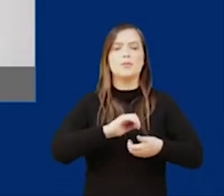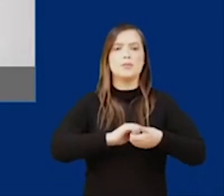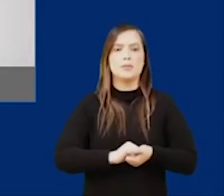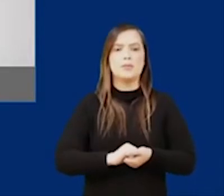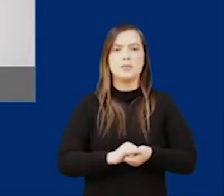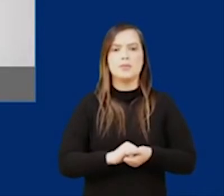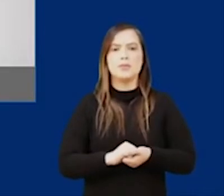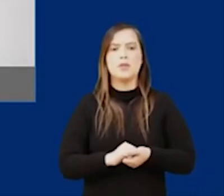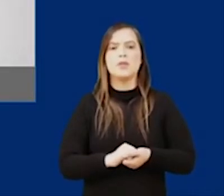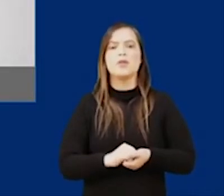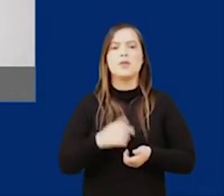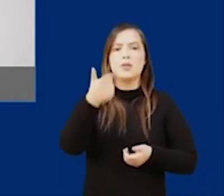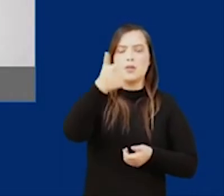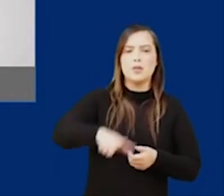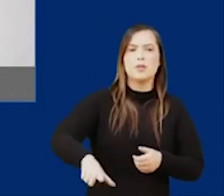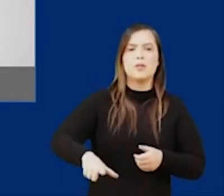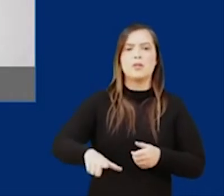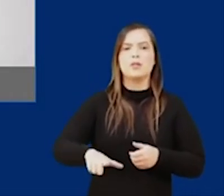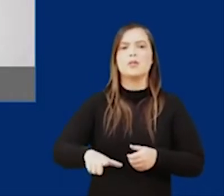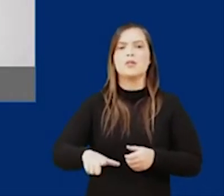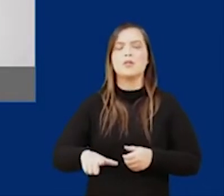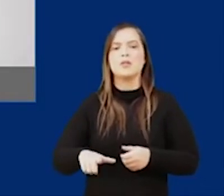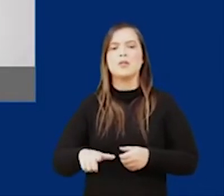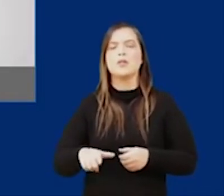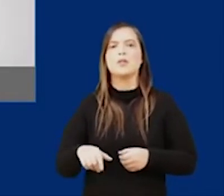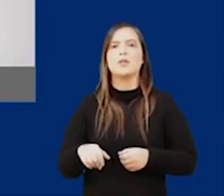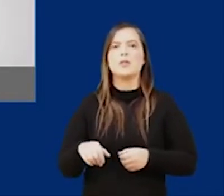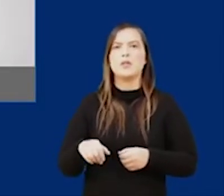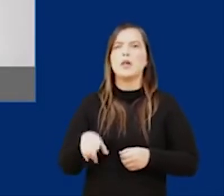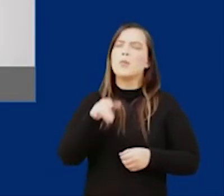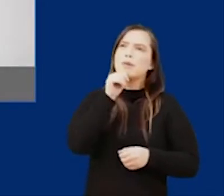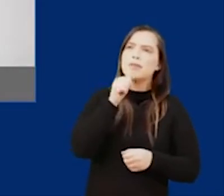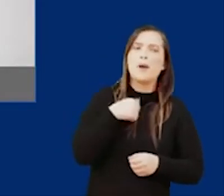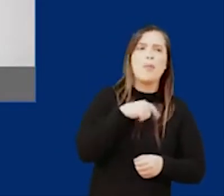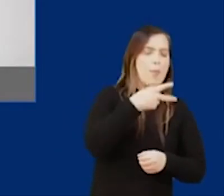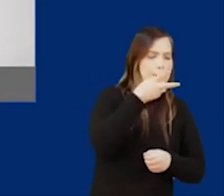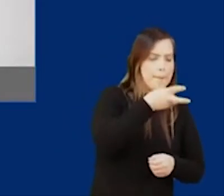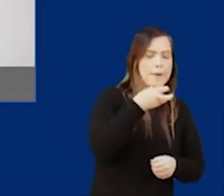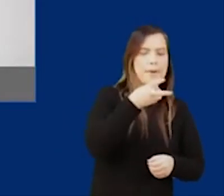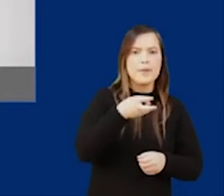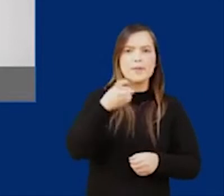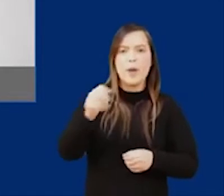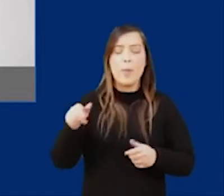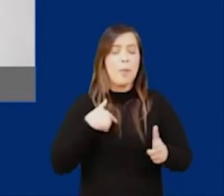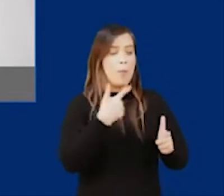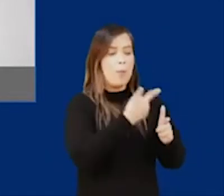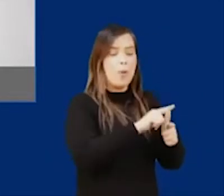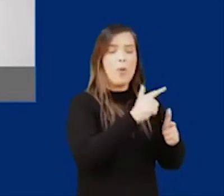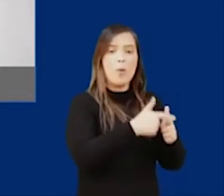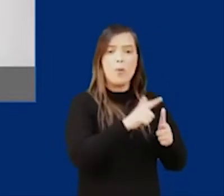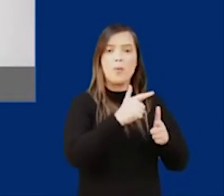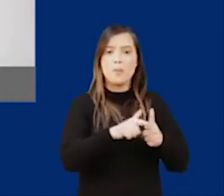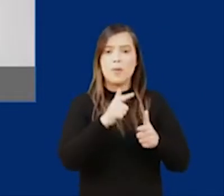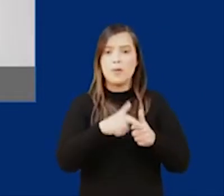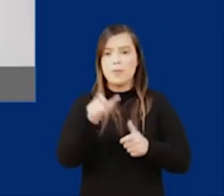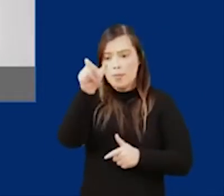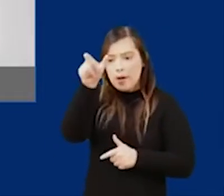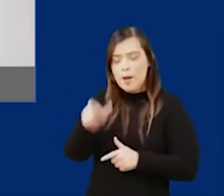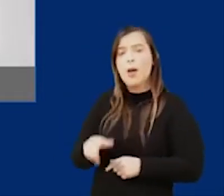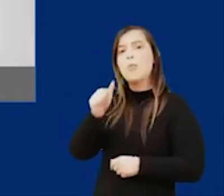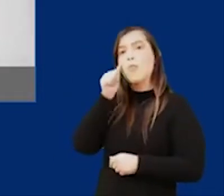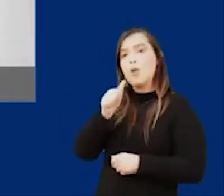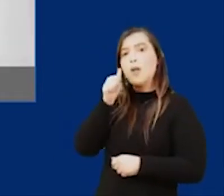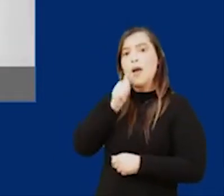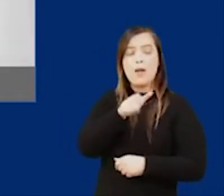e também com outras realidades, identifica a mesma problemática, né, o ser mulher e o